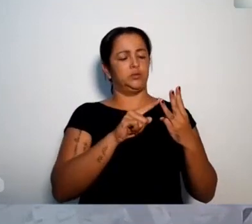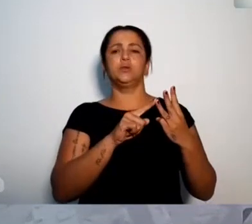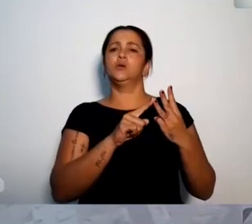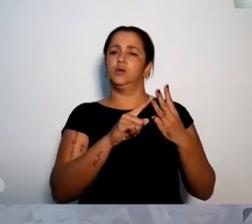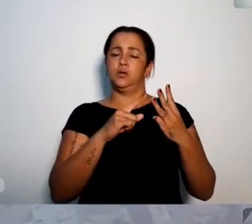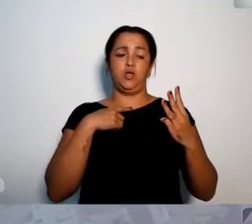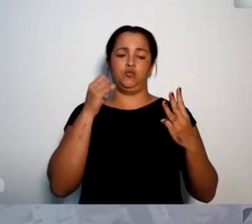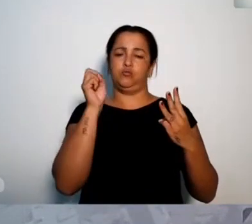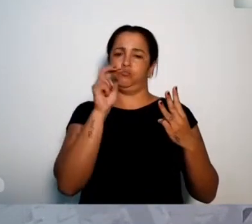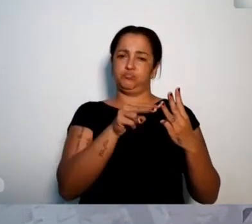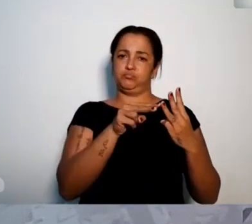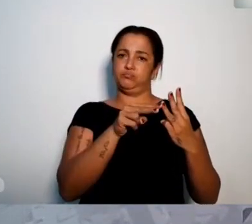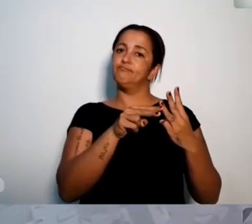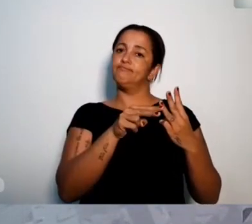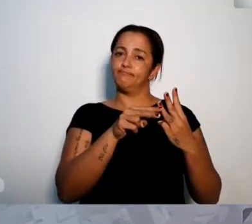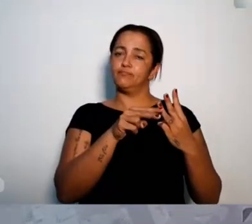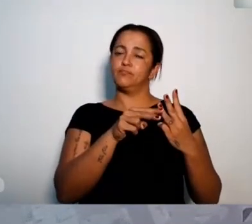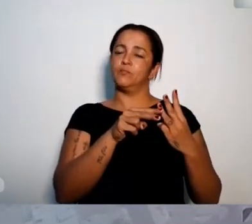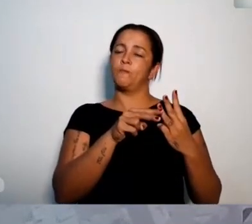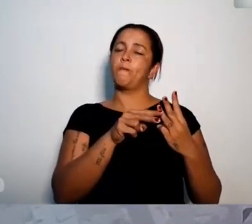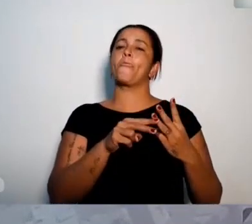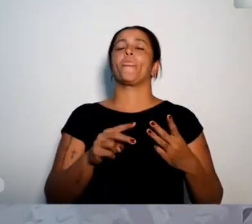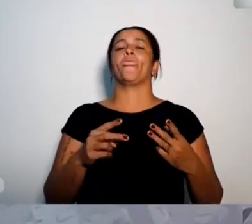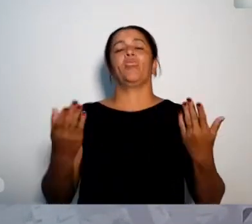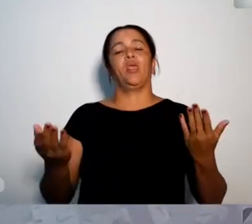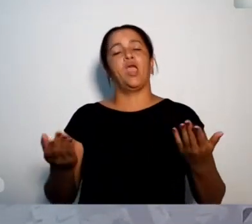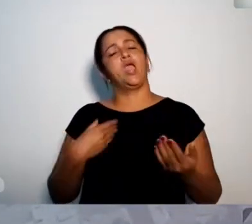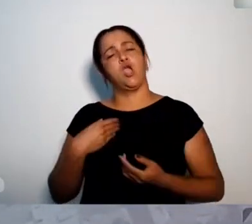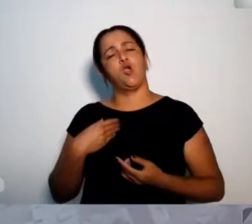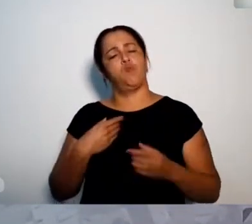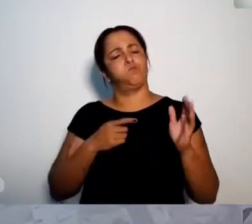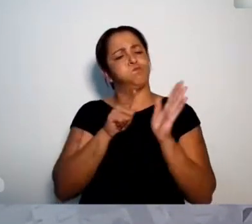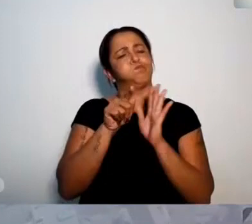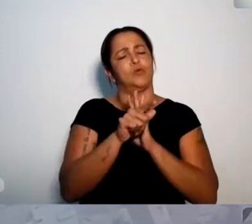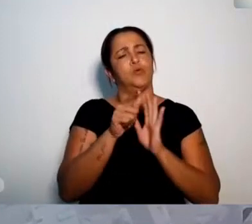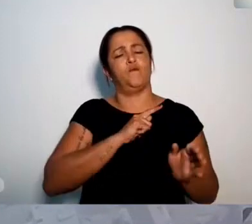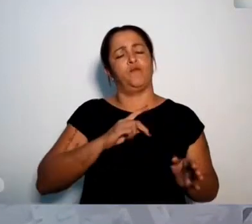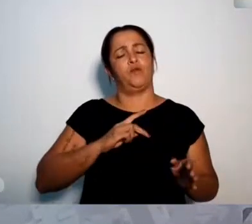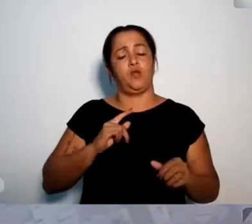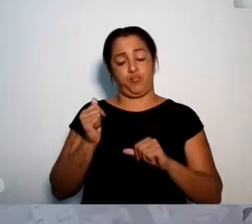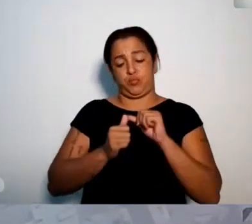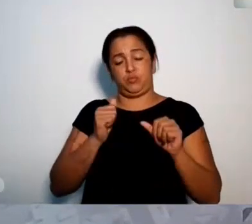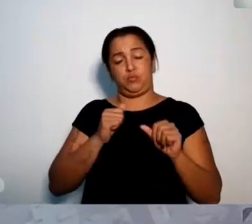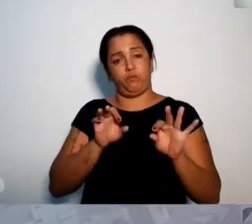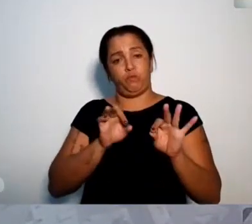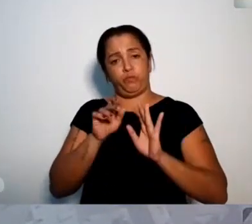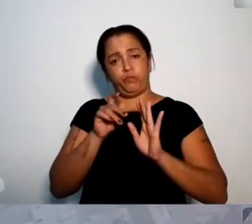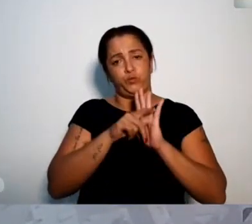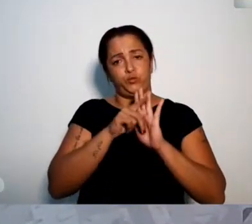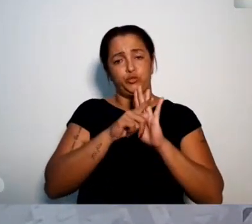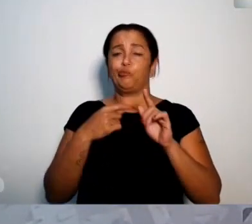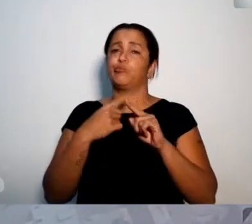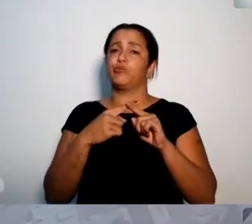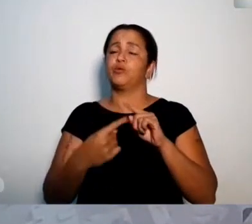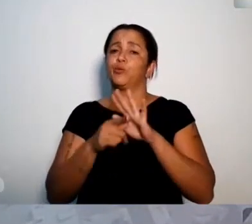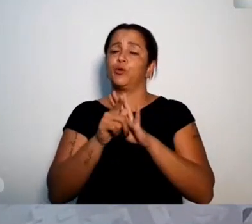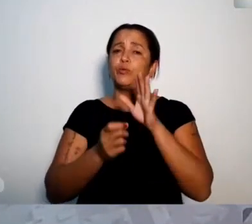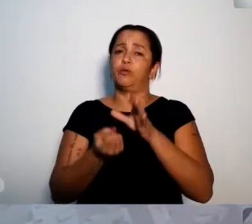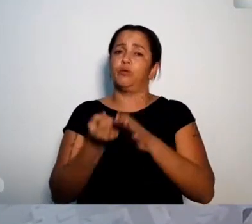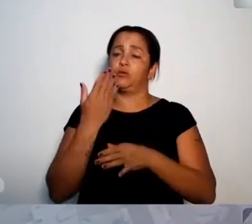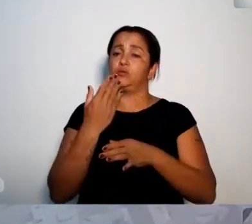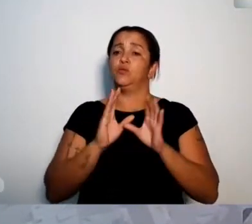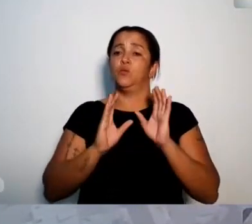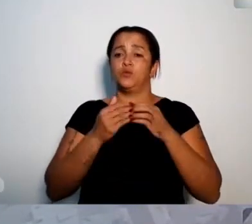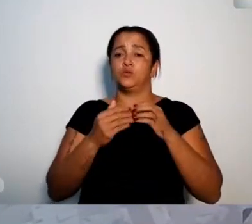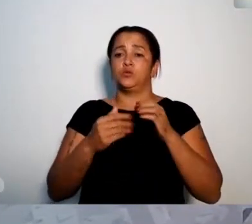Eu questionei o governo, durante a tramitação desse projeto, do porquê na criação desse conselho, a gente não